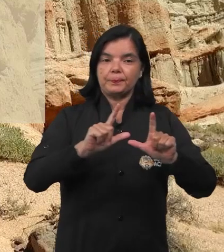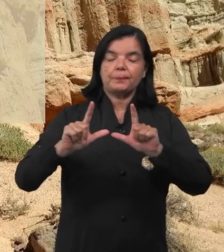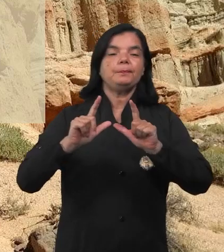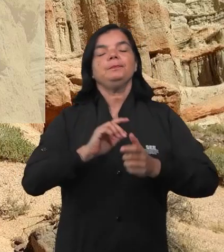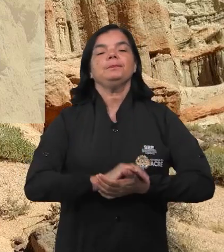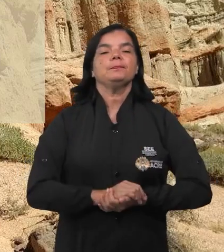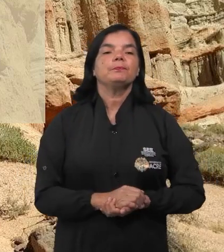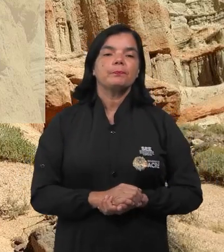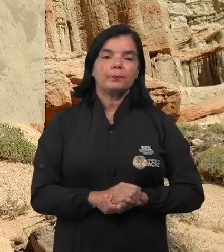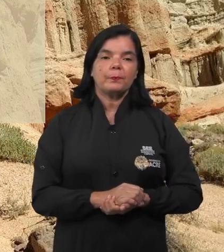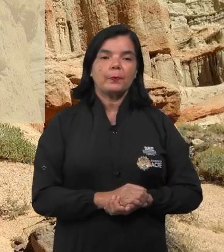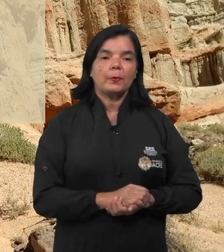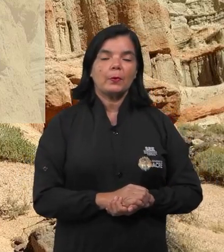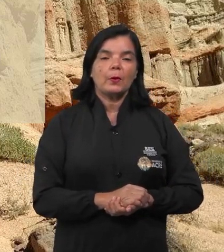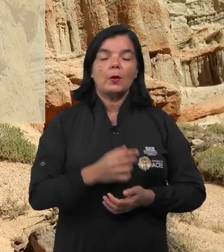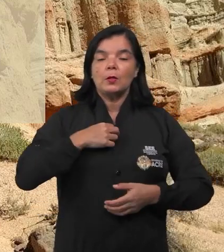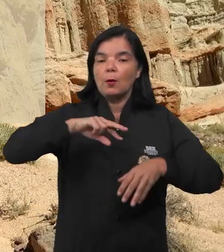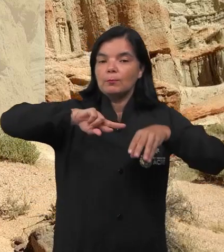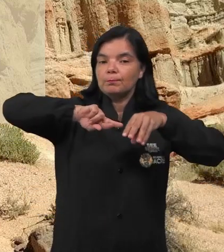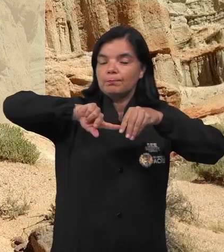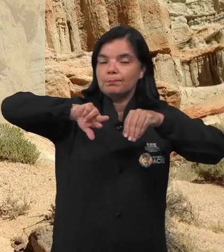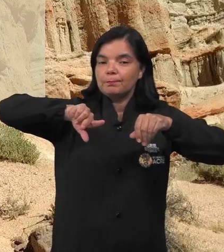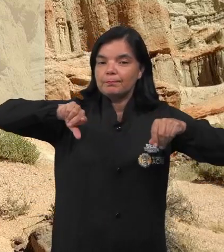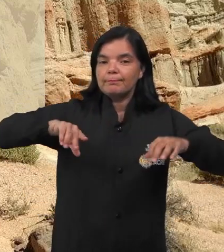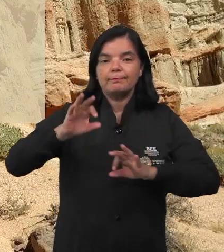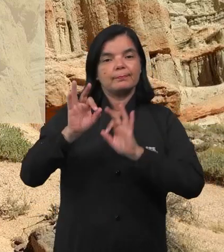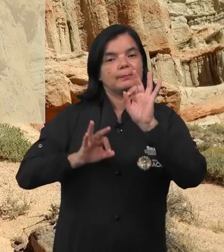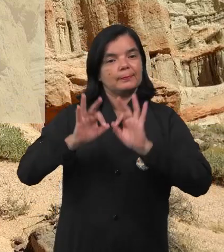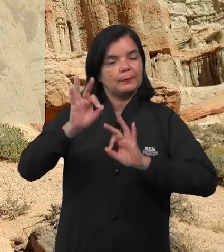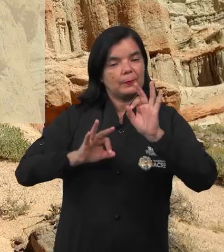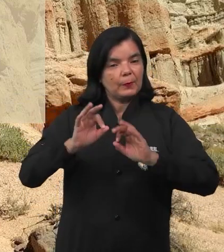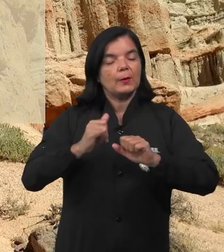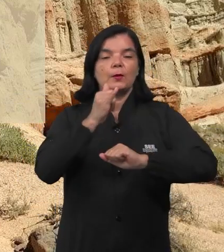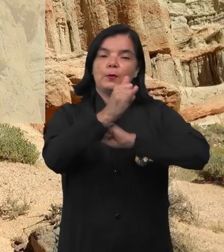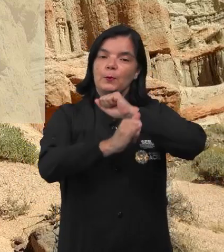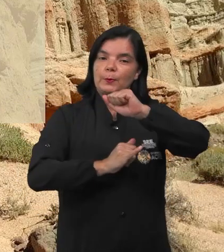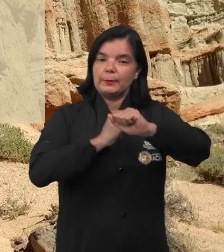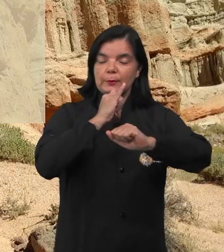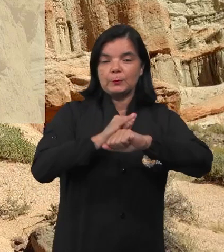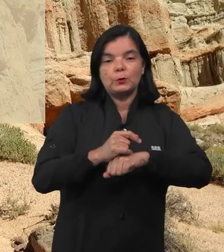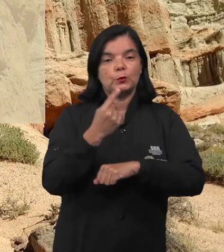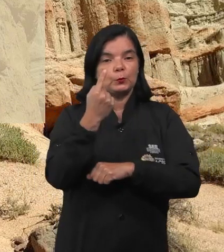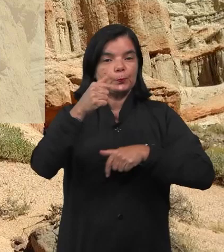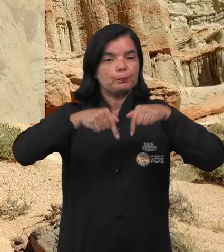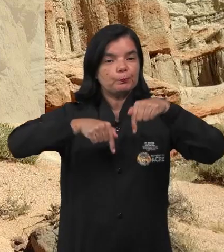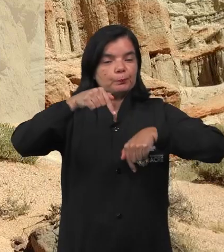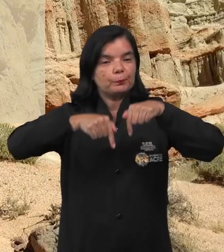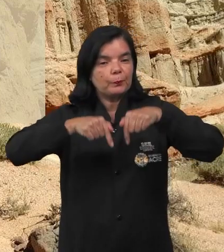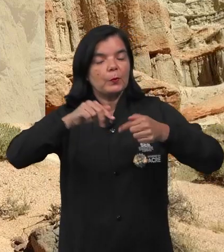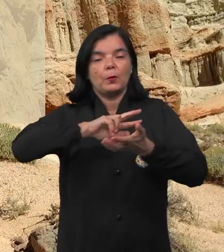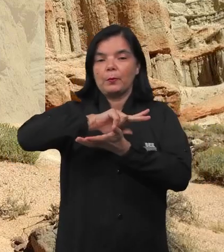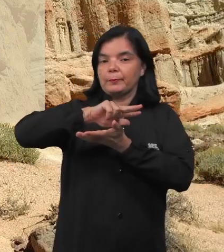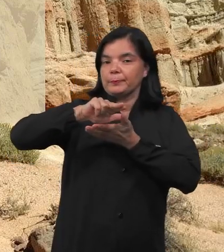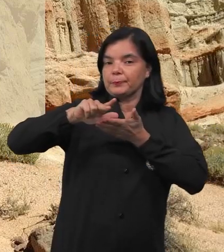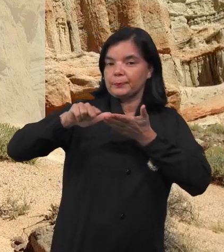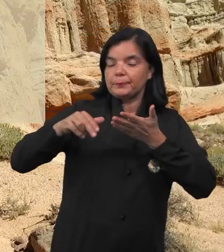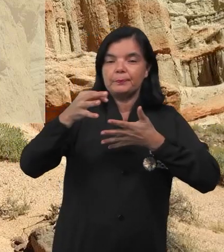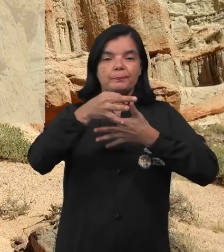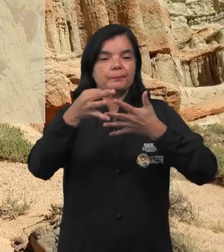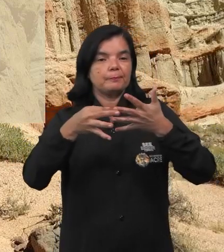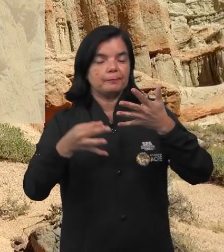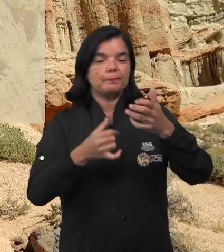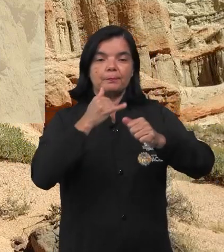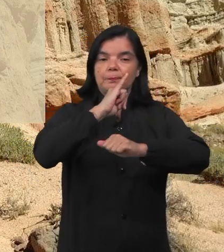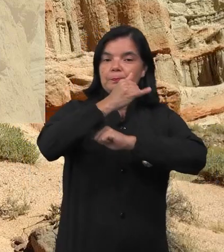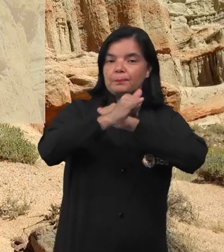agora. Então, os minerais eles podem ser formados por átomos de apenas um elemento químico ou por diferentes elementos. Os átomos